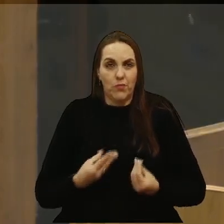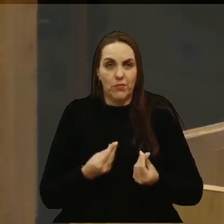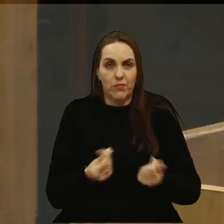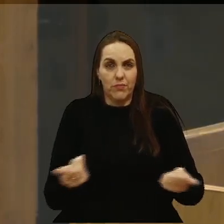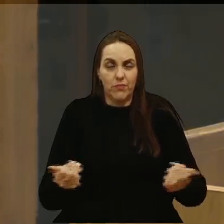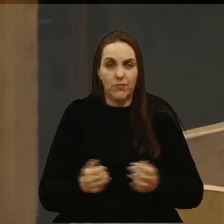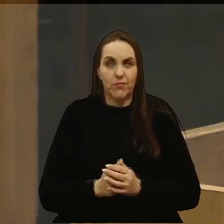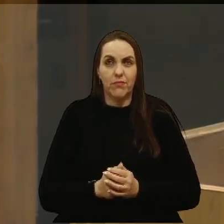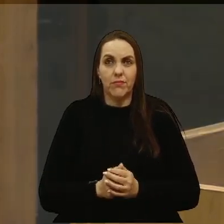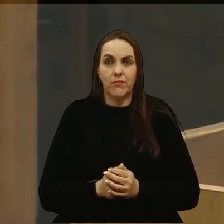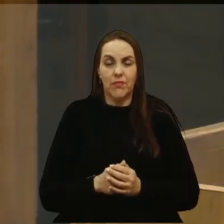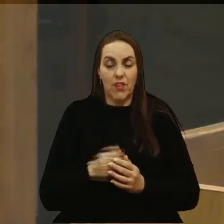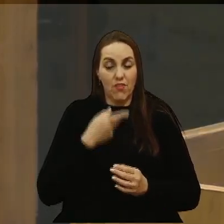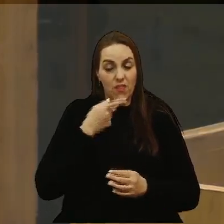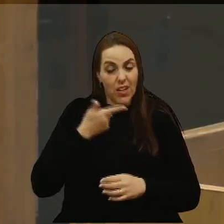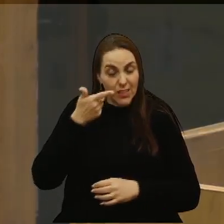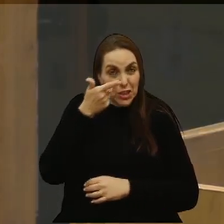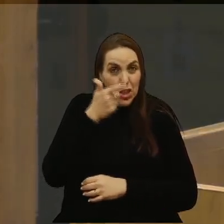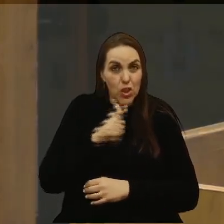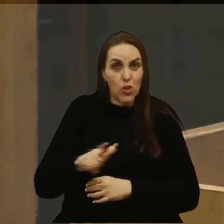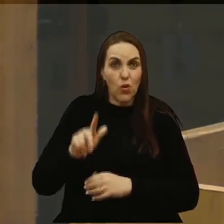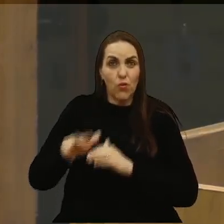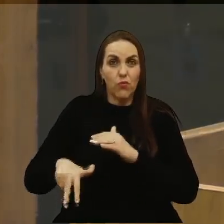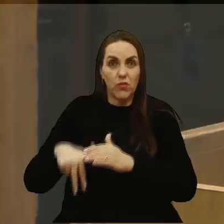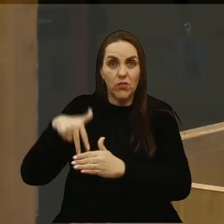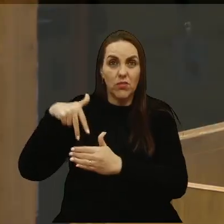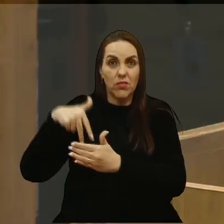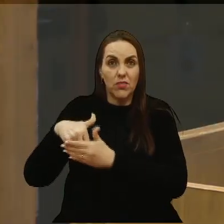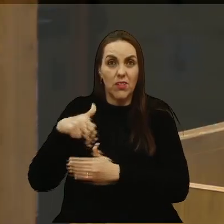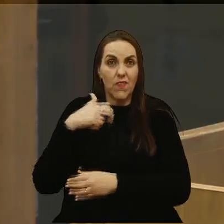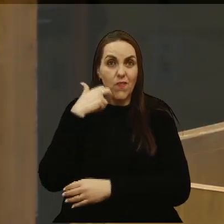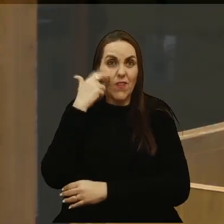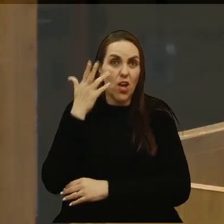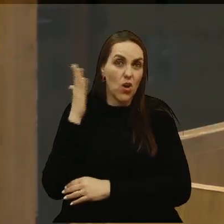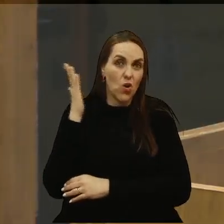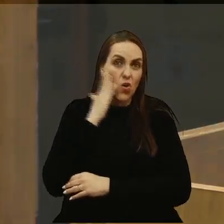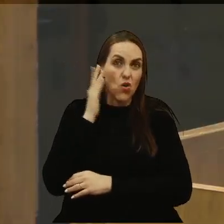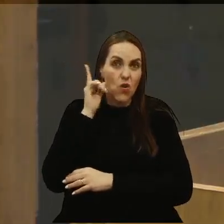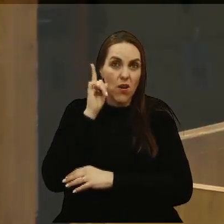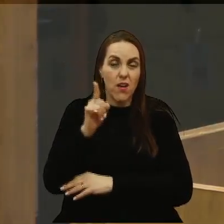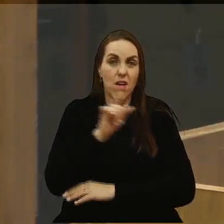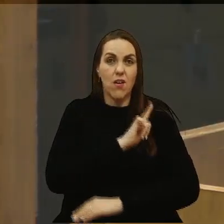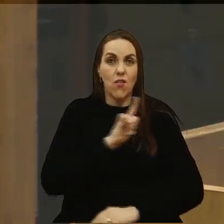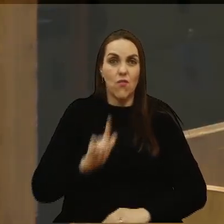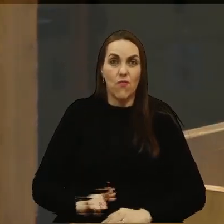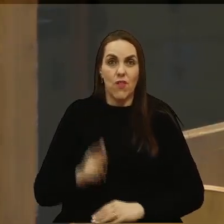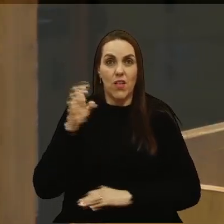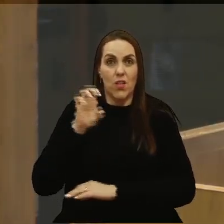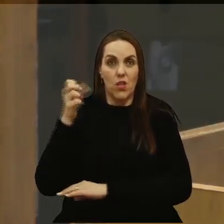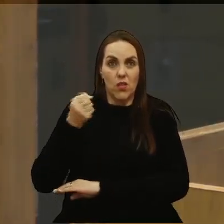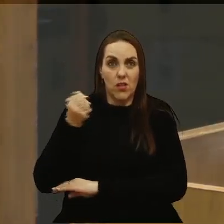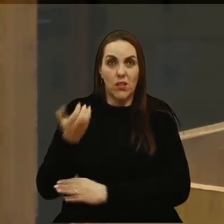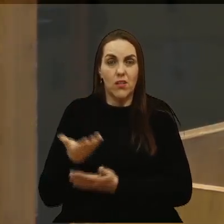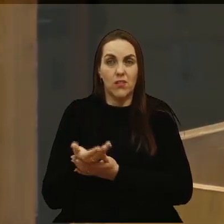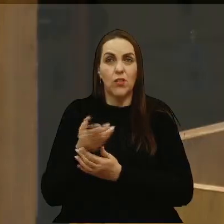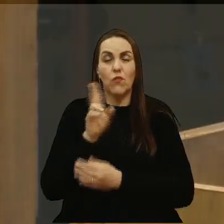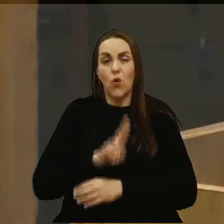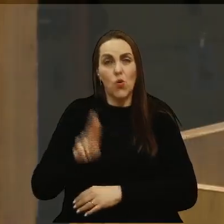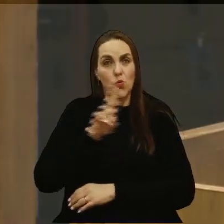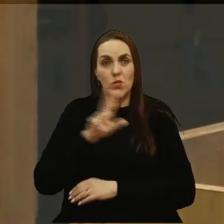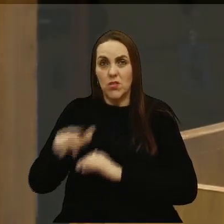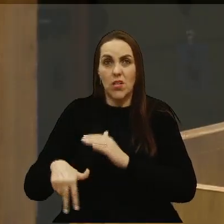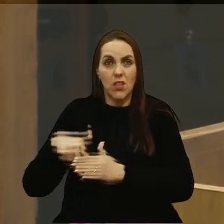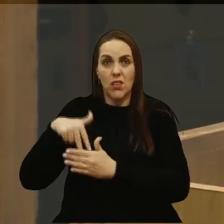Volto a dizer o que eu disse a última vez que eu estive nessa tribuna falando das vergonhas desse governador. Vou usar essa tribuna quantas vezes